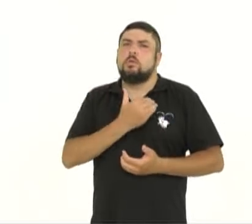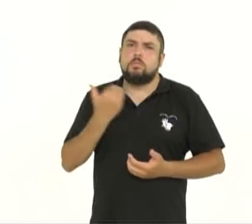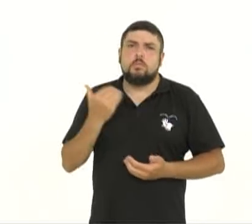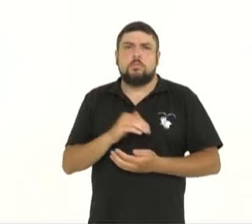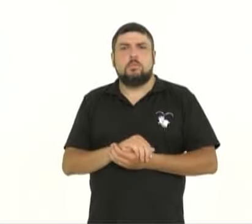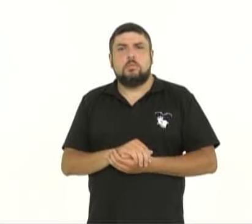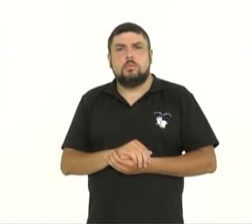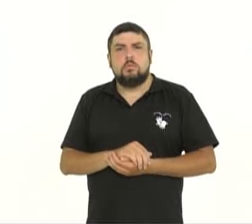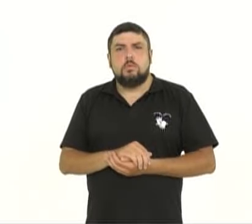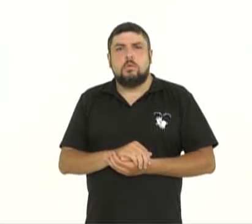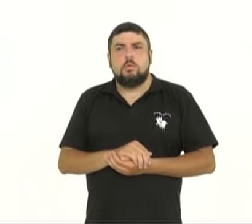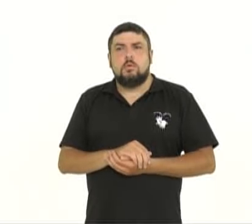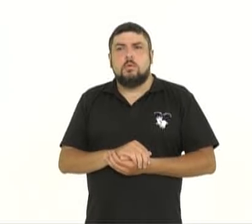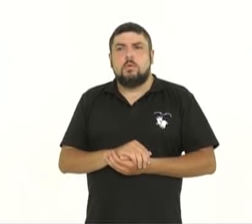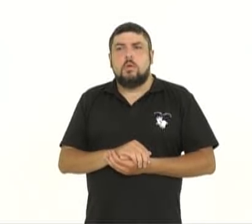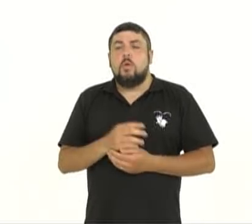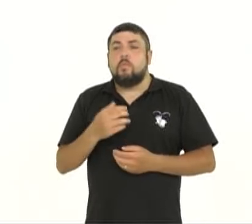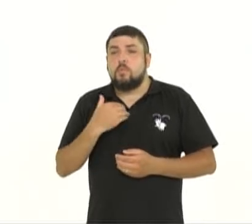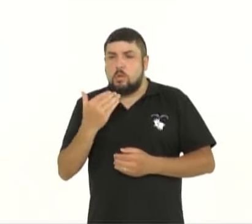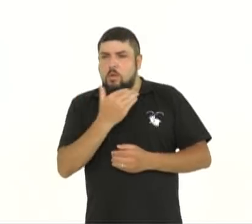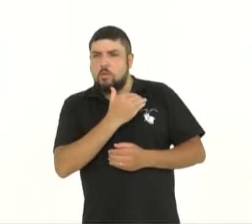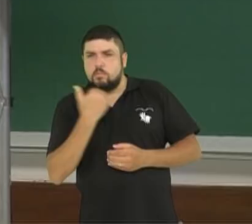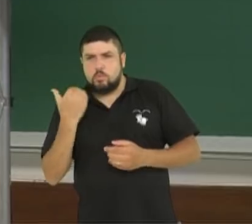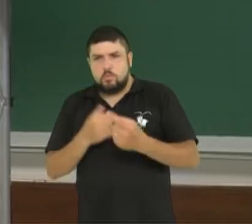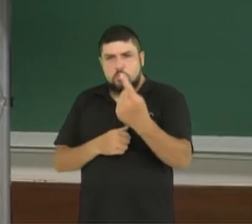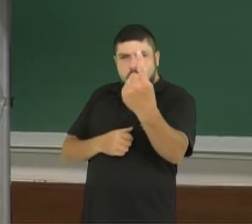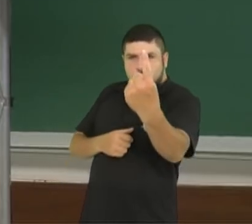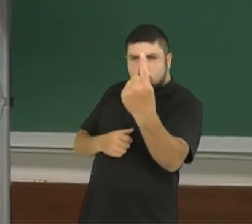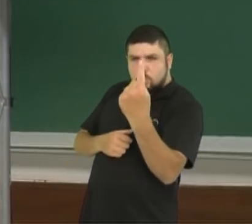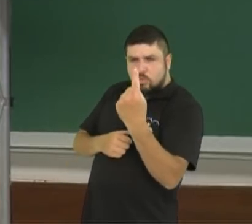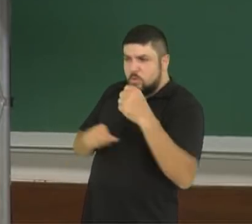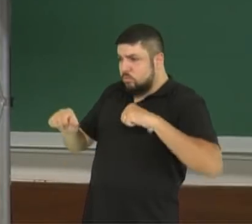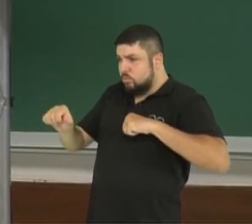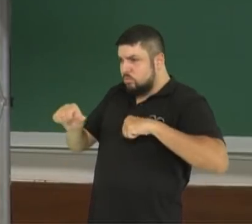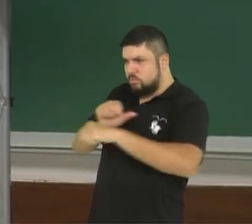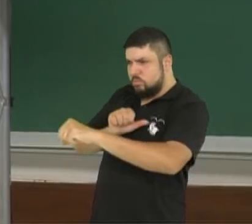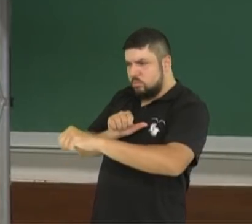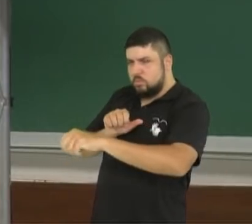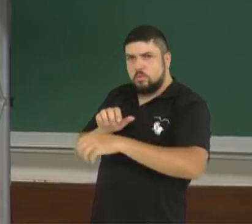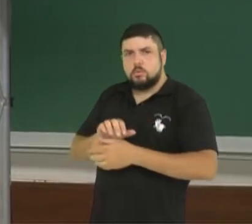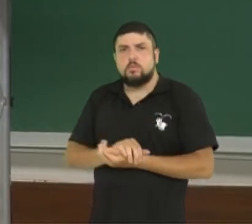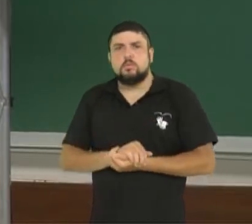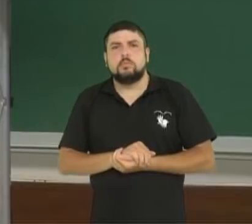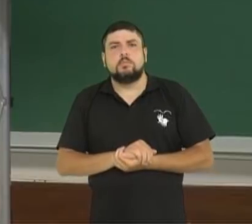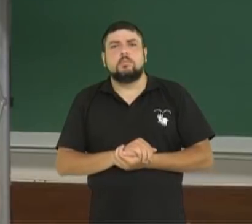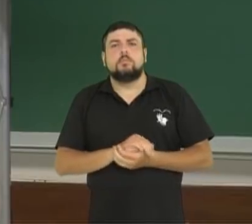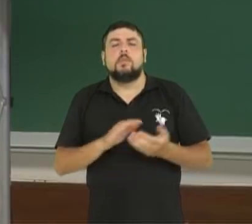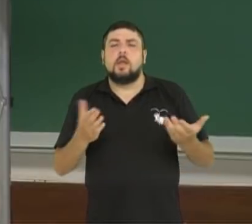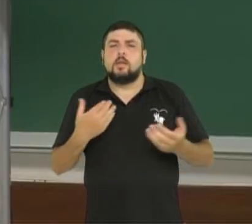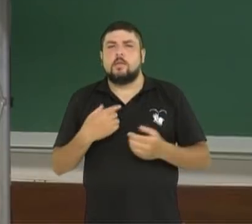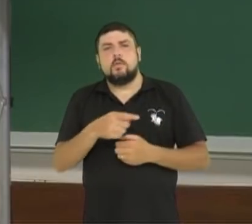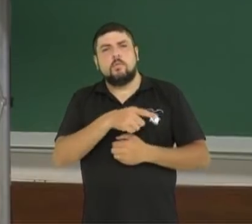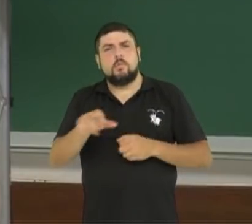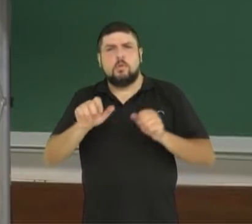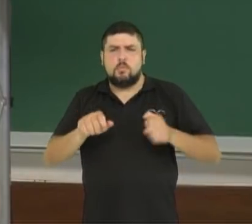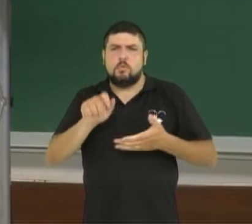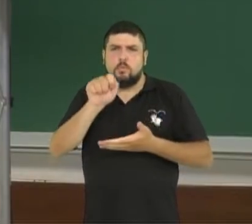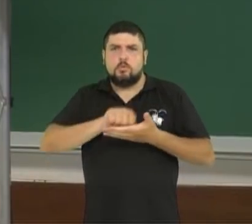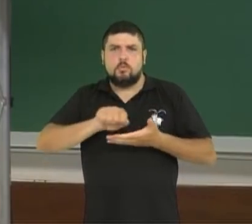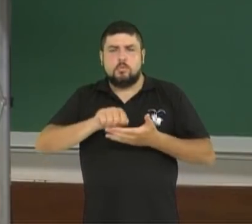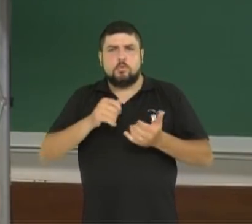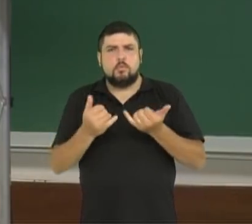vier buscá-lo, trocamos de lugar. Né? Então, são algumas sugestões aqui, vocês podem ter feito algo semelhante,